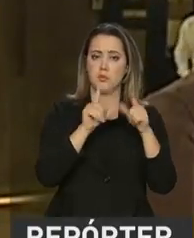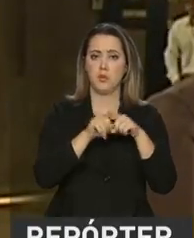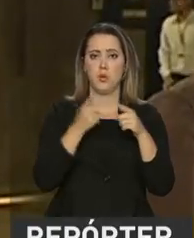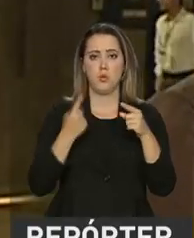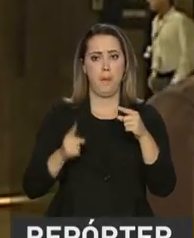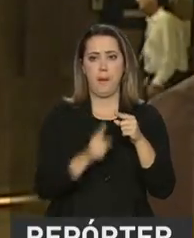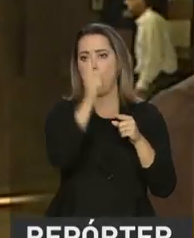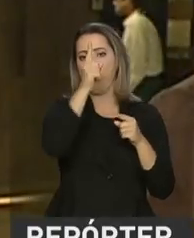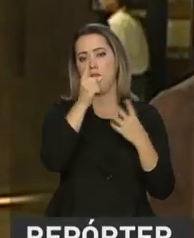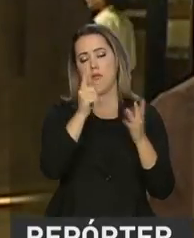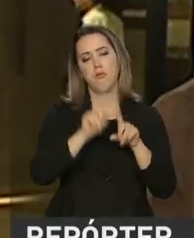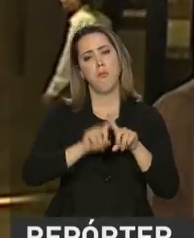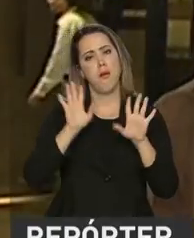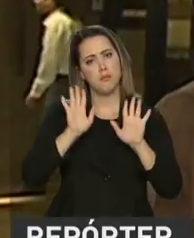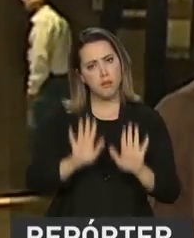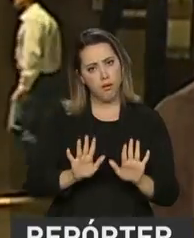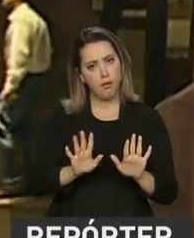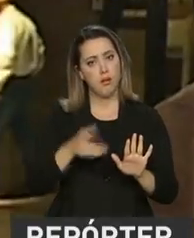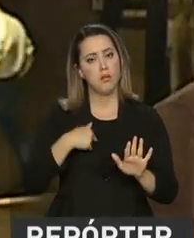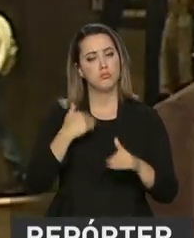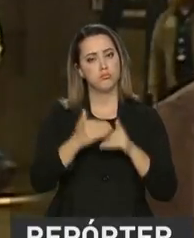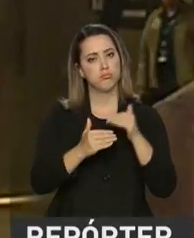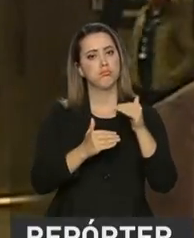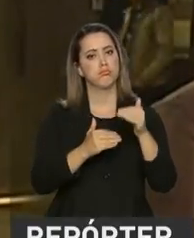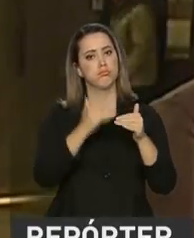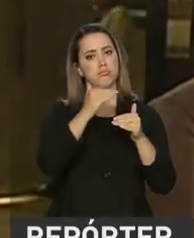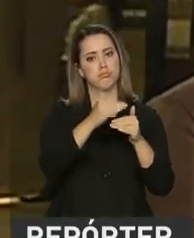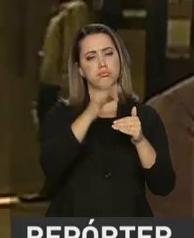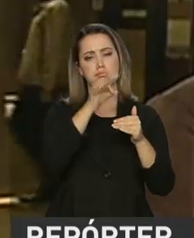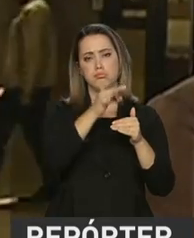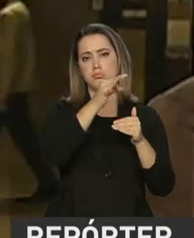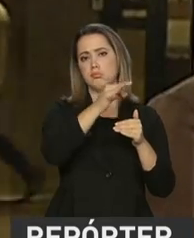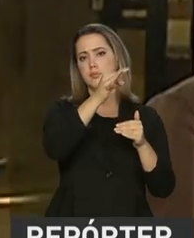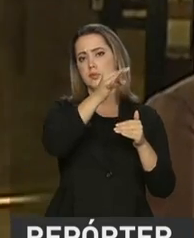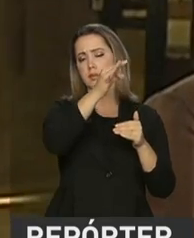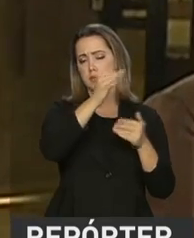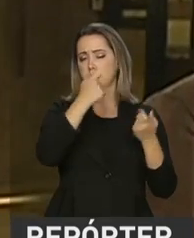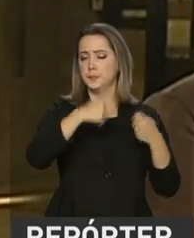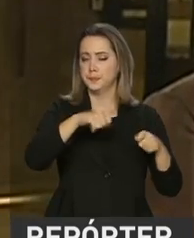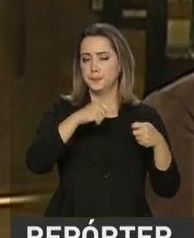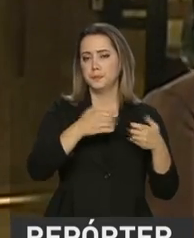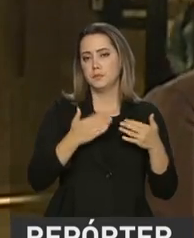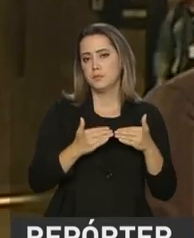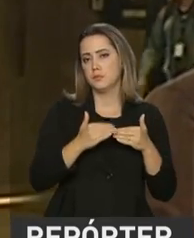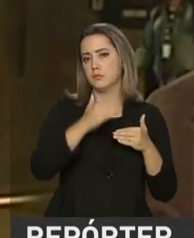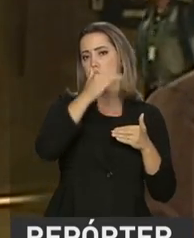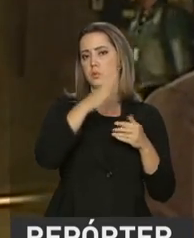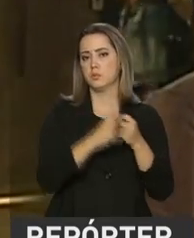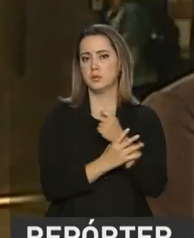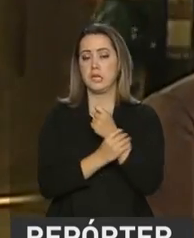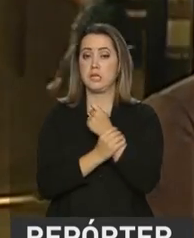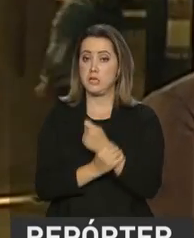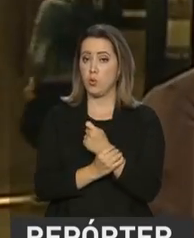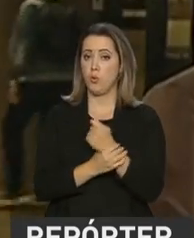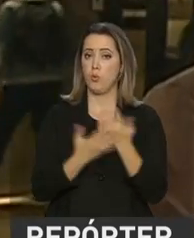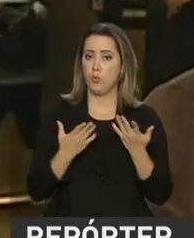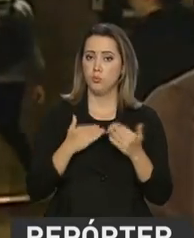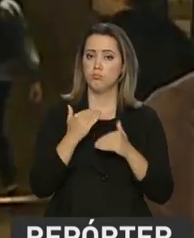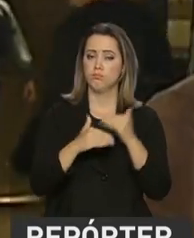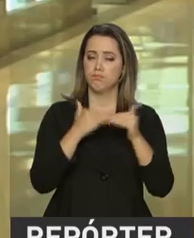foguete mas está se recuperando no compasso é é seguro o contou